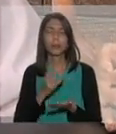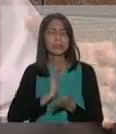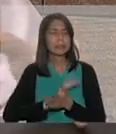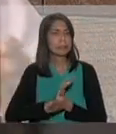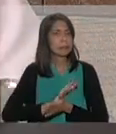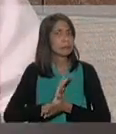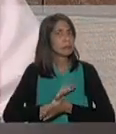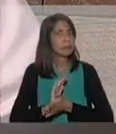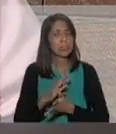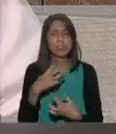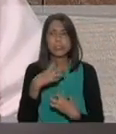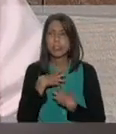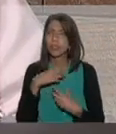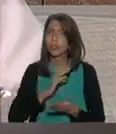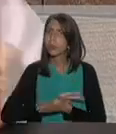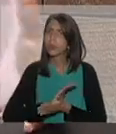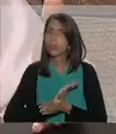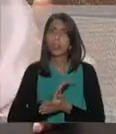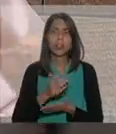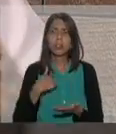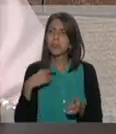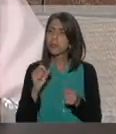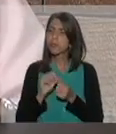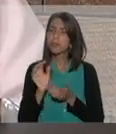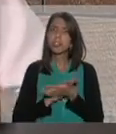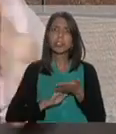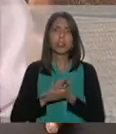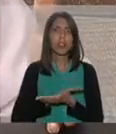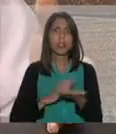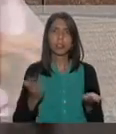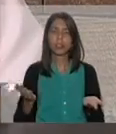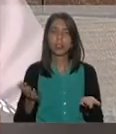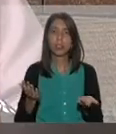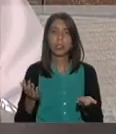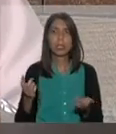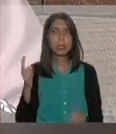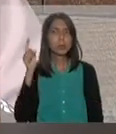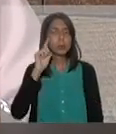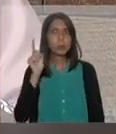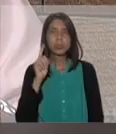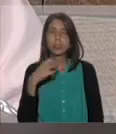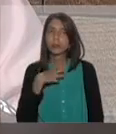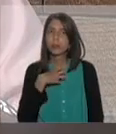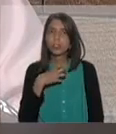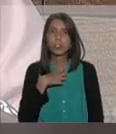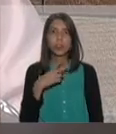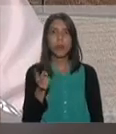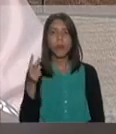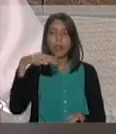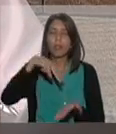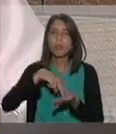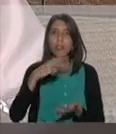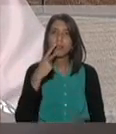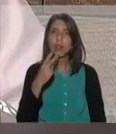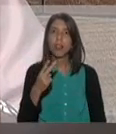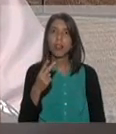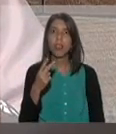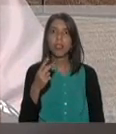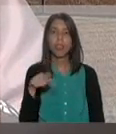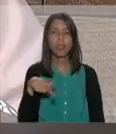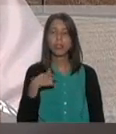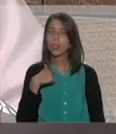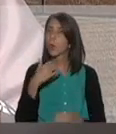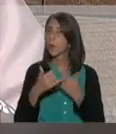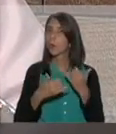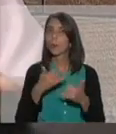chão. Não existe nada mais humilhante que você tomar uma rasteira e cair no chão quando não mereceu, né? Eu não sei o que deu em mim, eu virei,